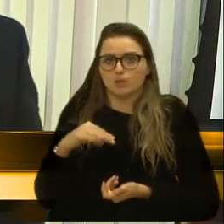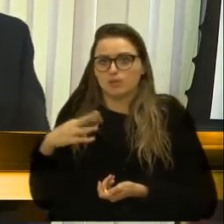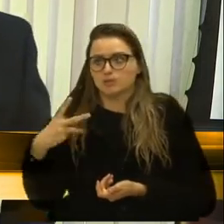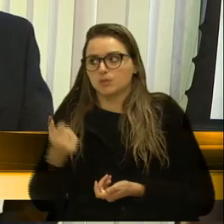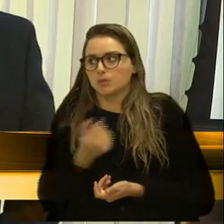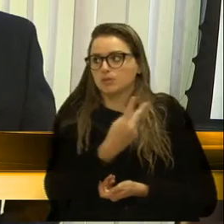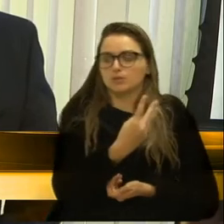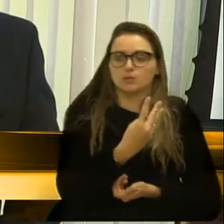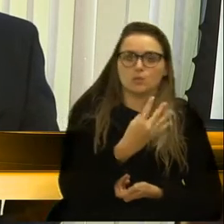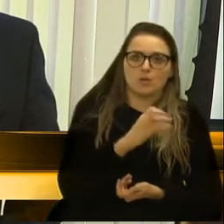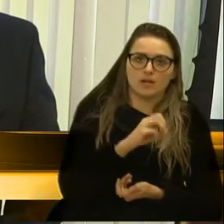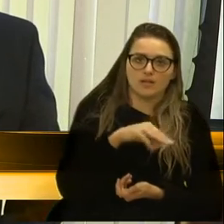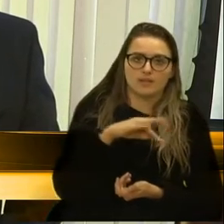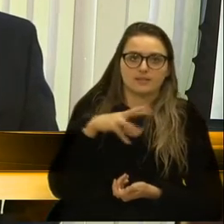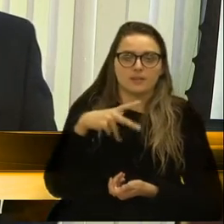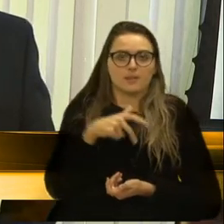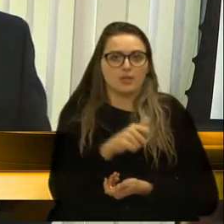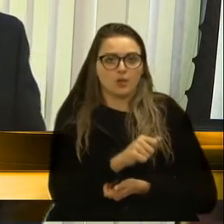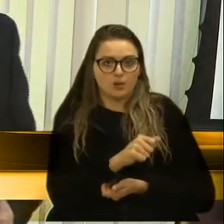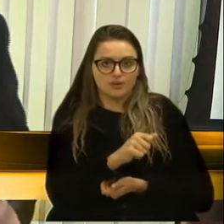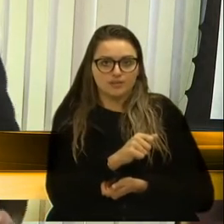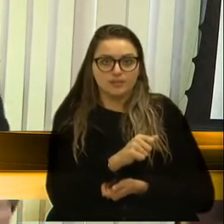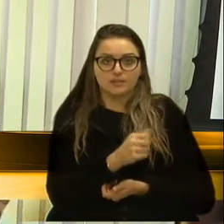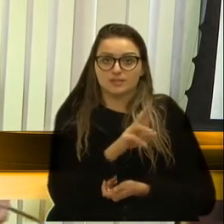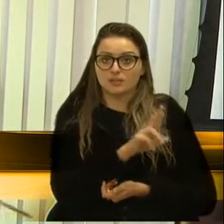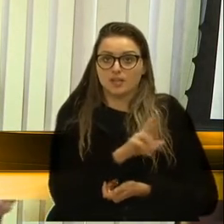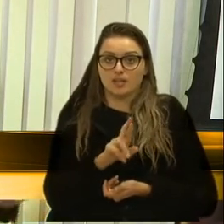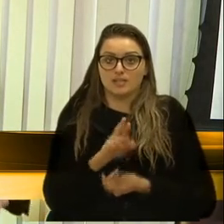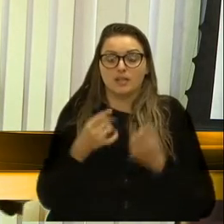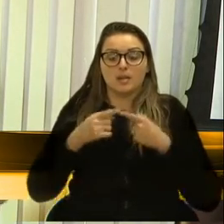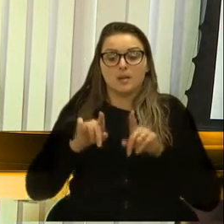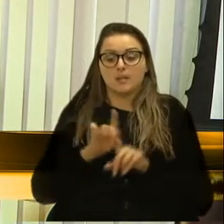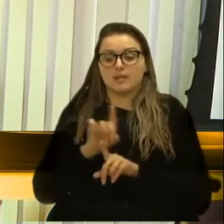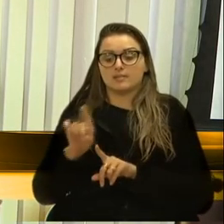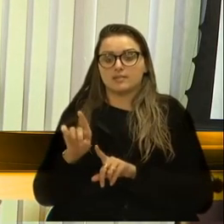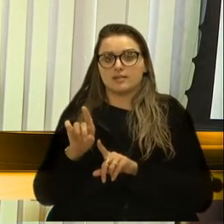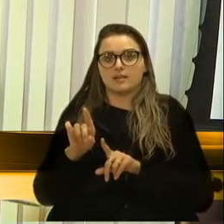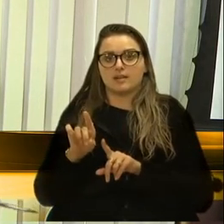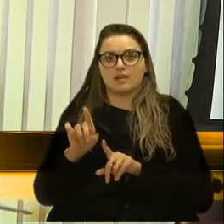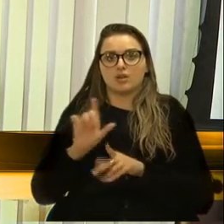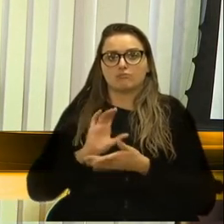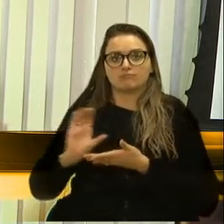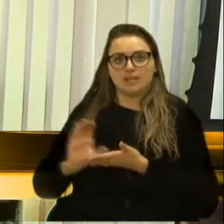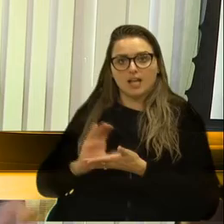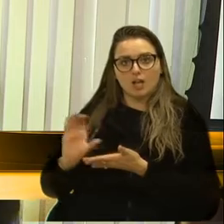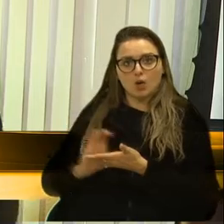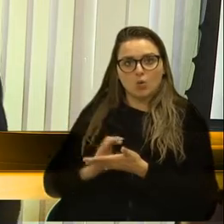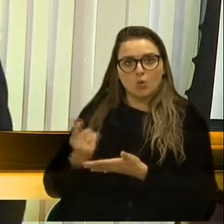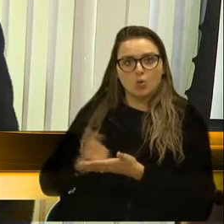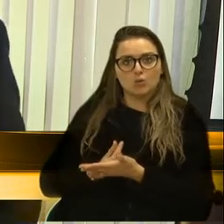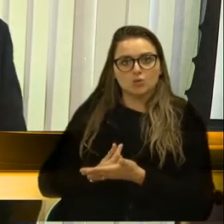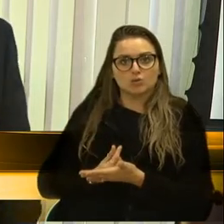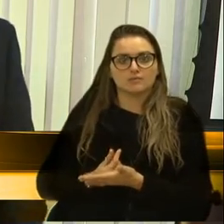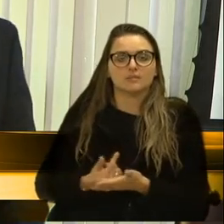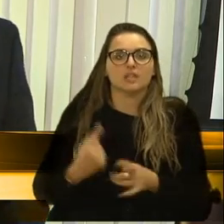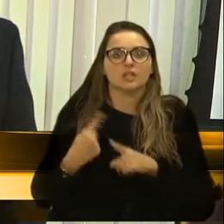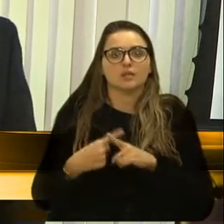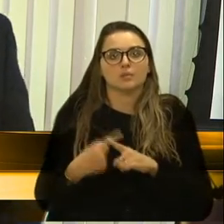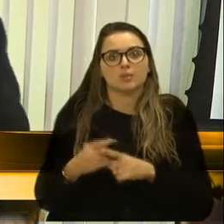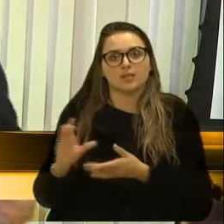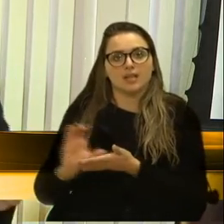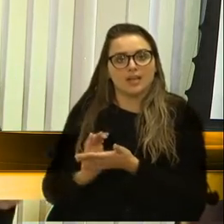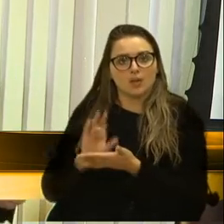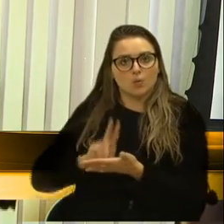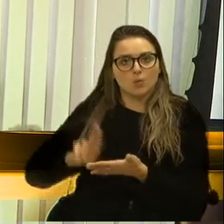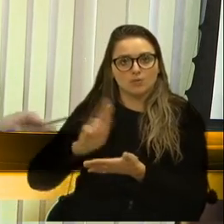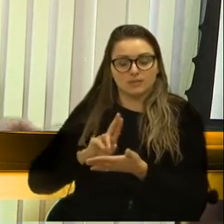40 milhões... Mas não questionar o fato de o veículo receber essa verba e dizer que todos são comprados porque receberam a verba.